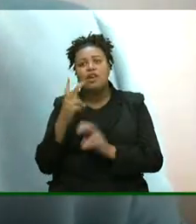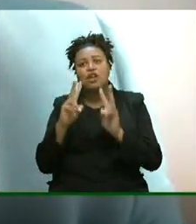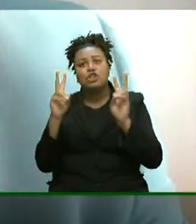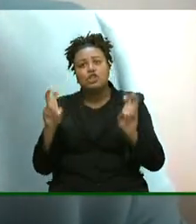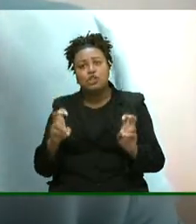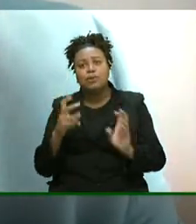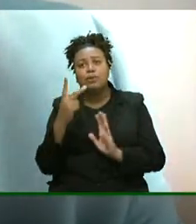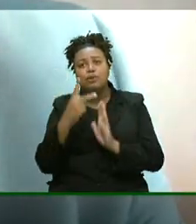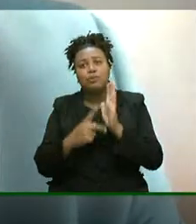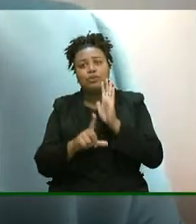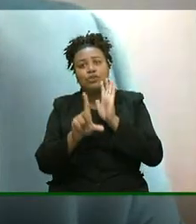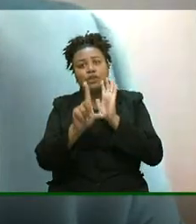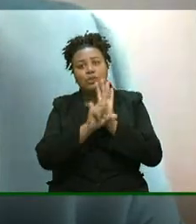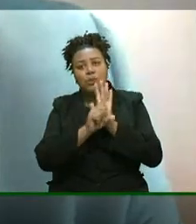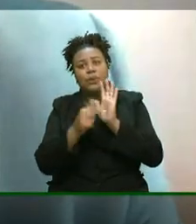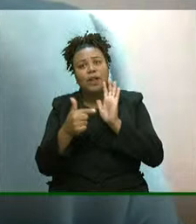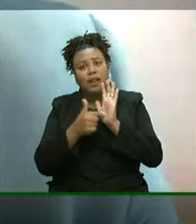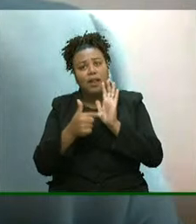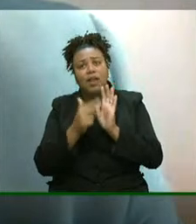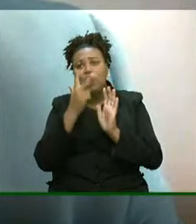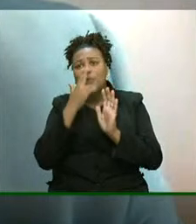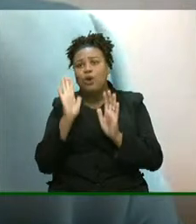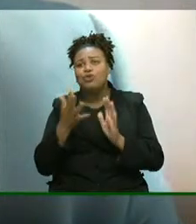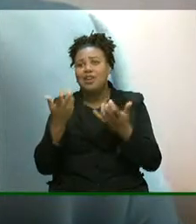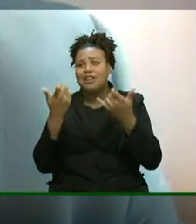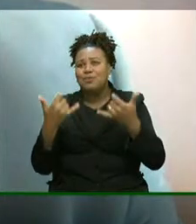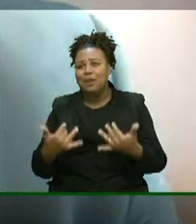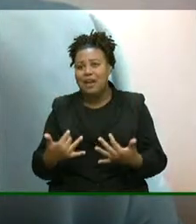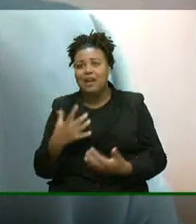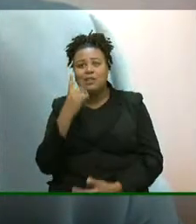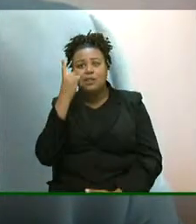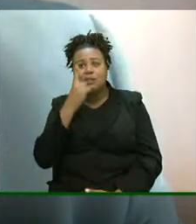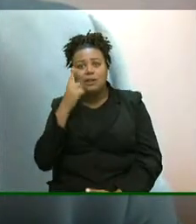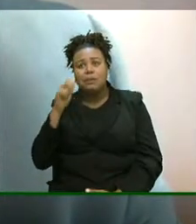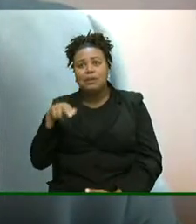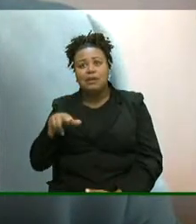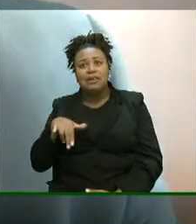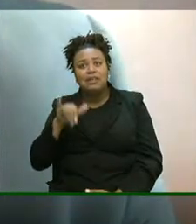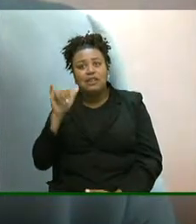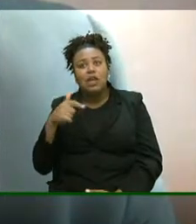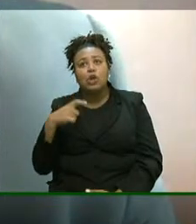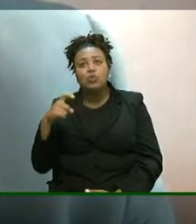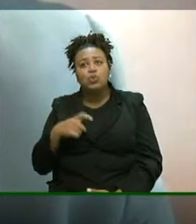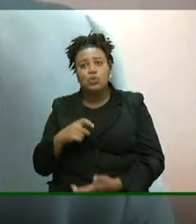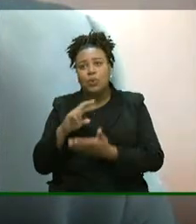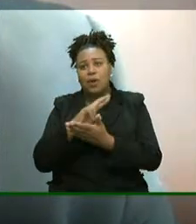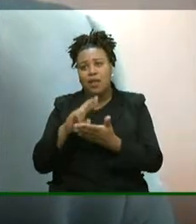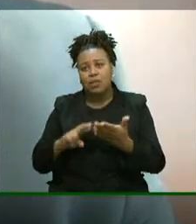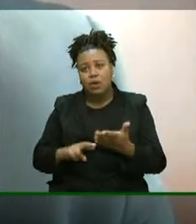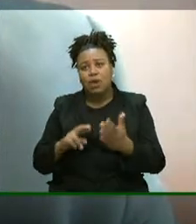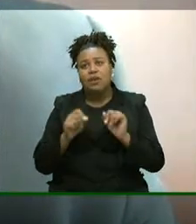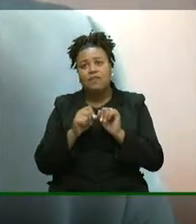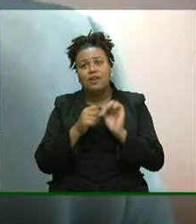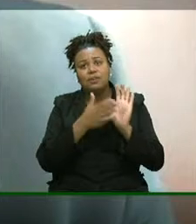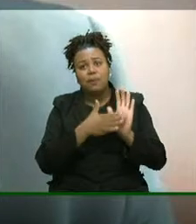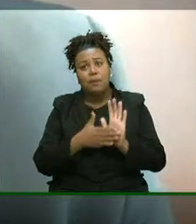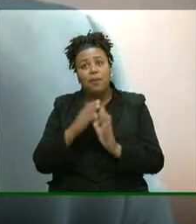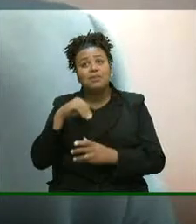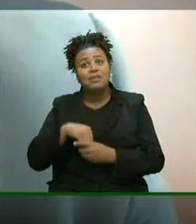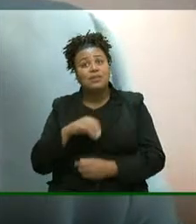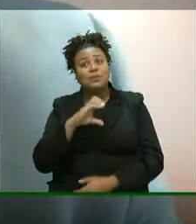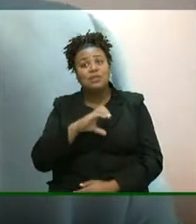este projeto de lei. E como já mencionado pela deputada Anne Ortiz, eu sou o relator dessas proposições na